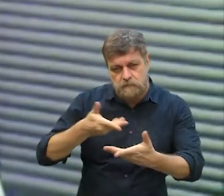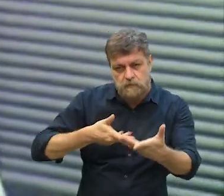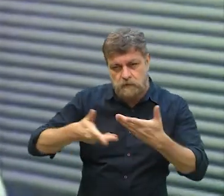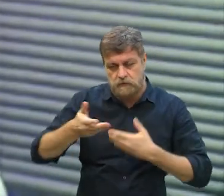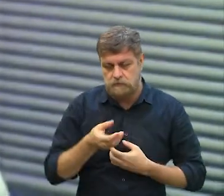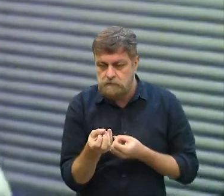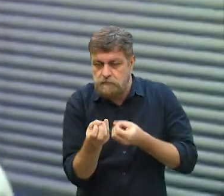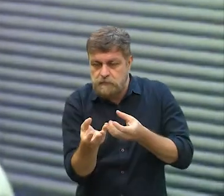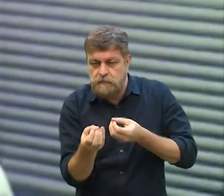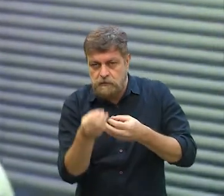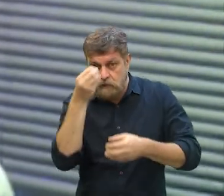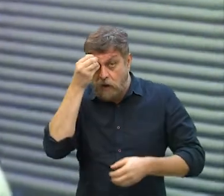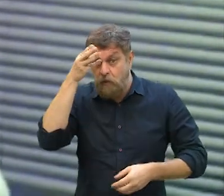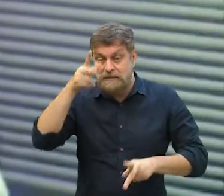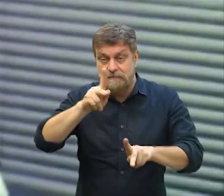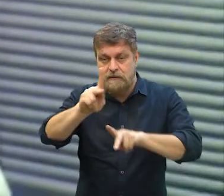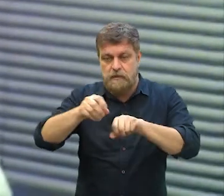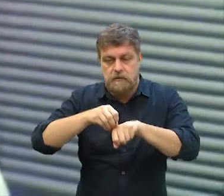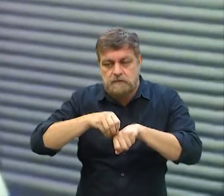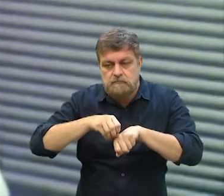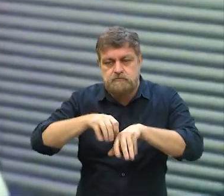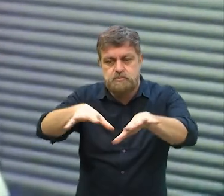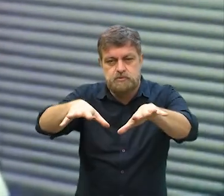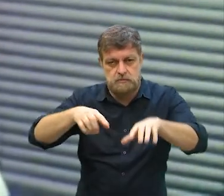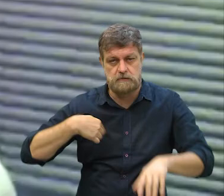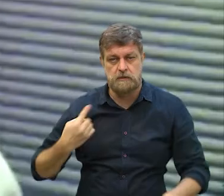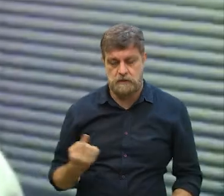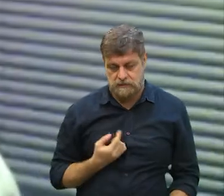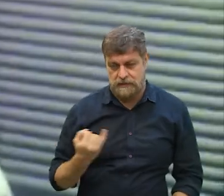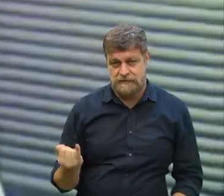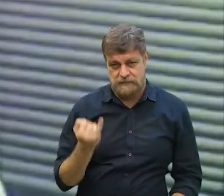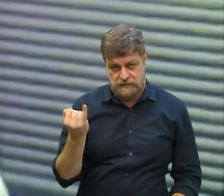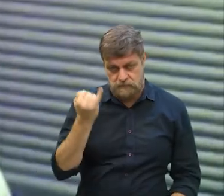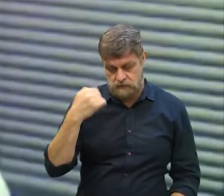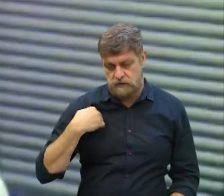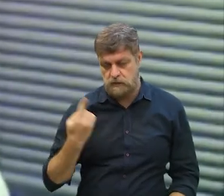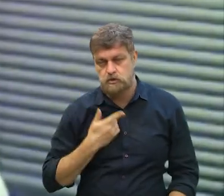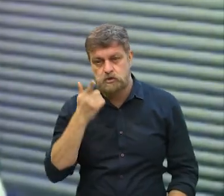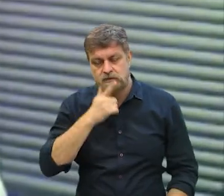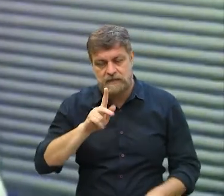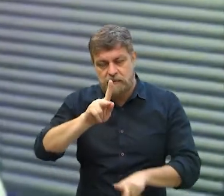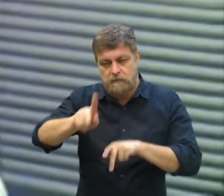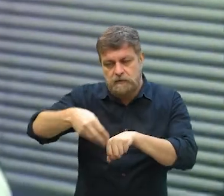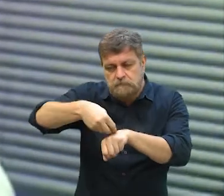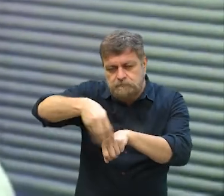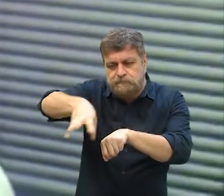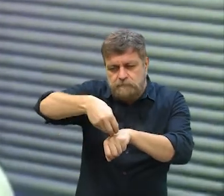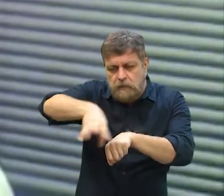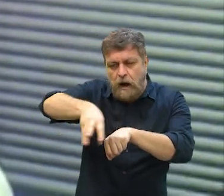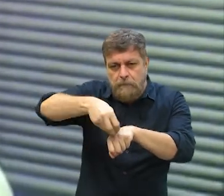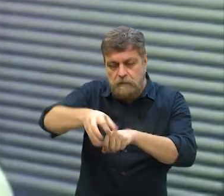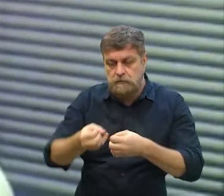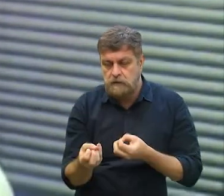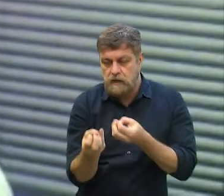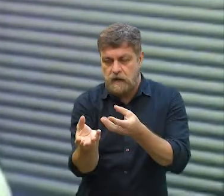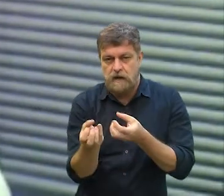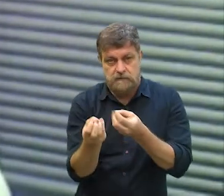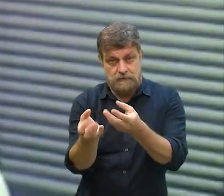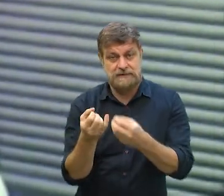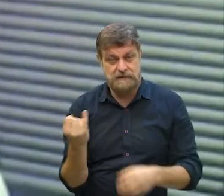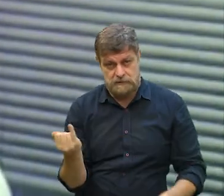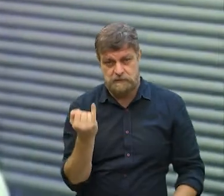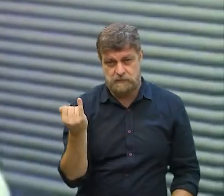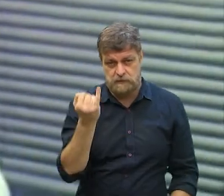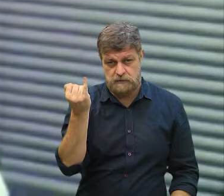poder trazer esse tipo de conhecimento para a população. É sempre válido a gente conseguir trazer informações de